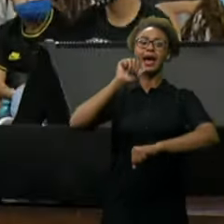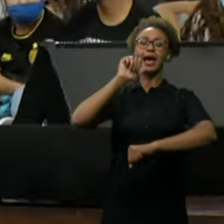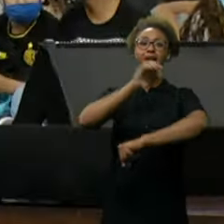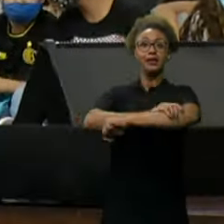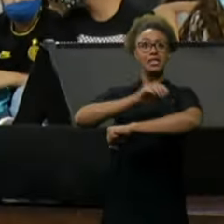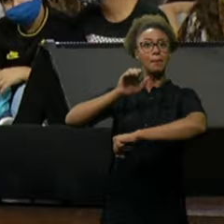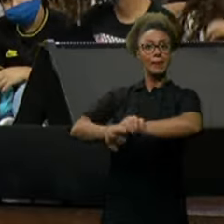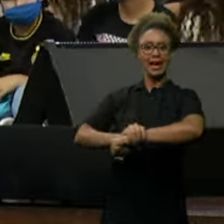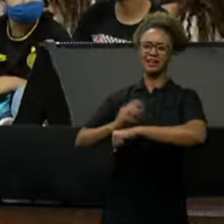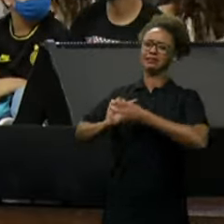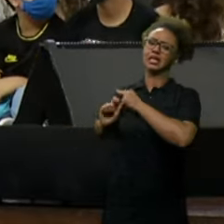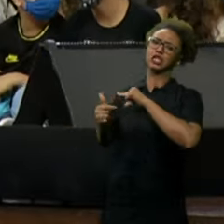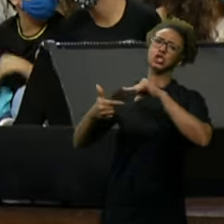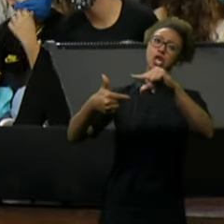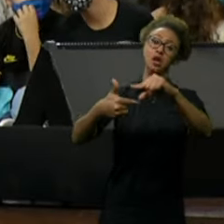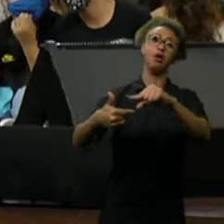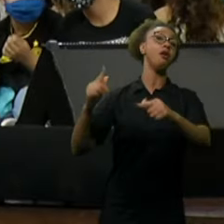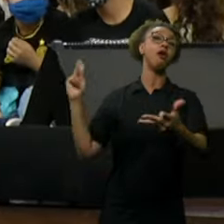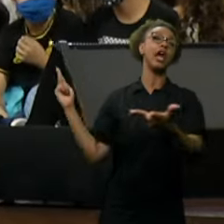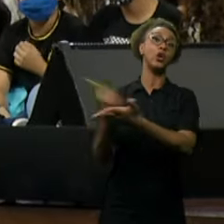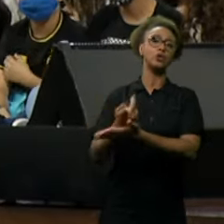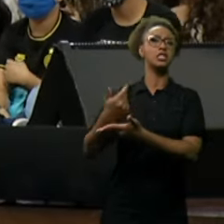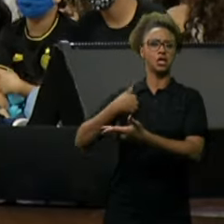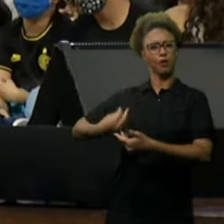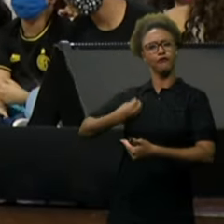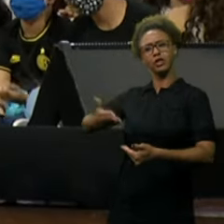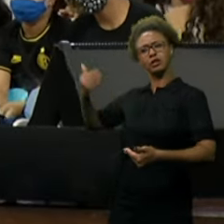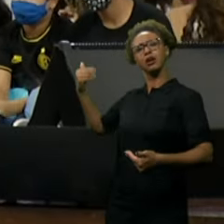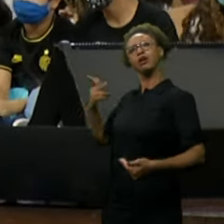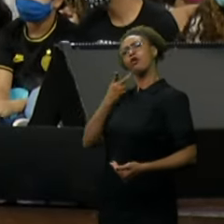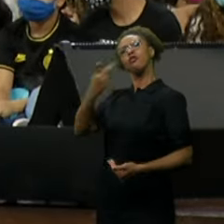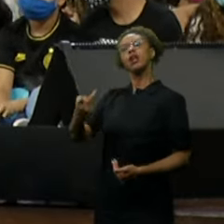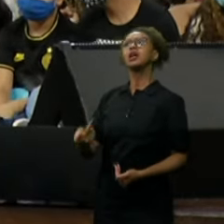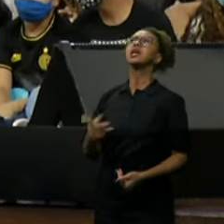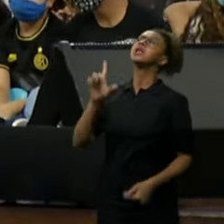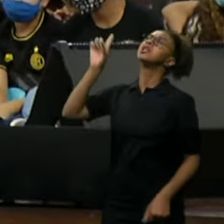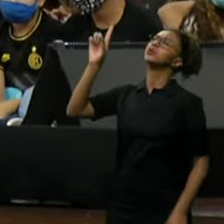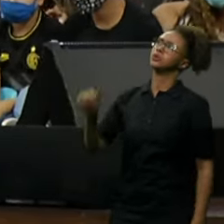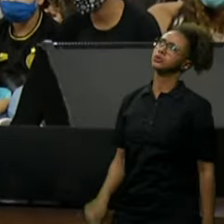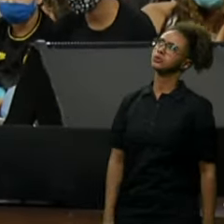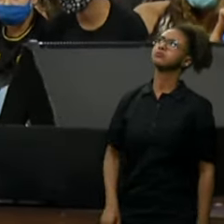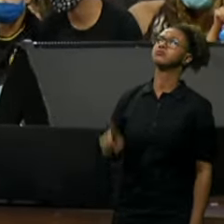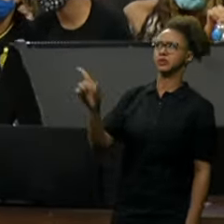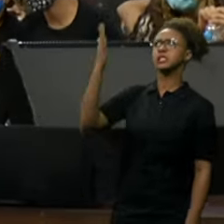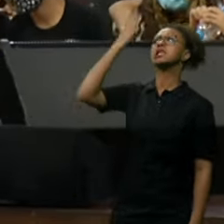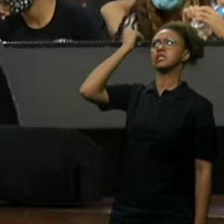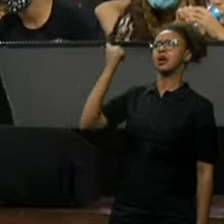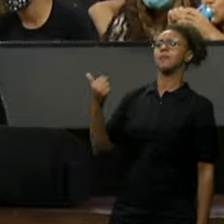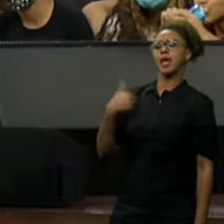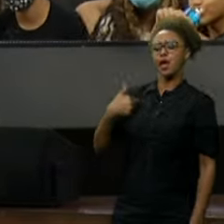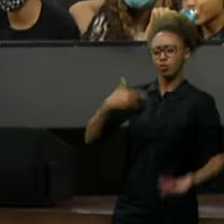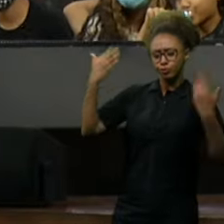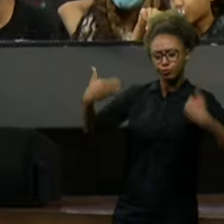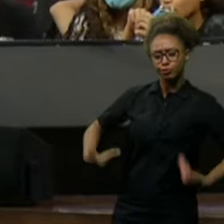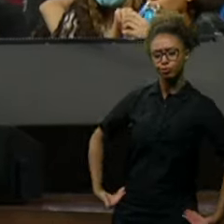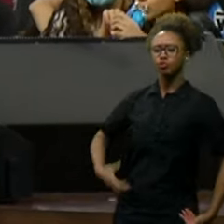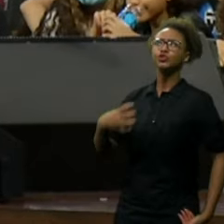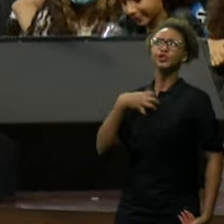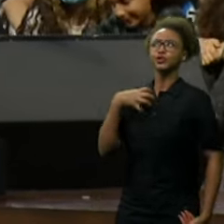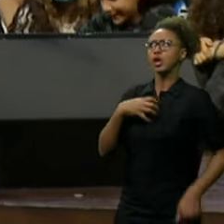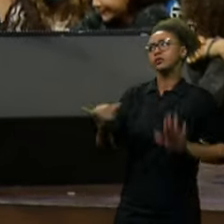da minha vida que eu falei para o senhor falei senhor senhor sabe que eu tenho essa